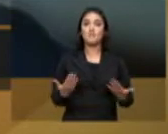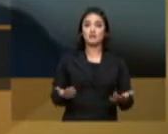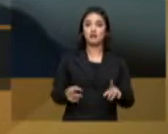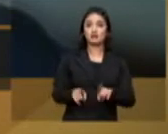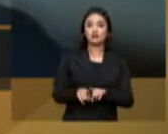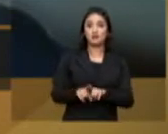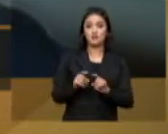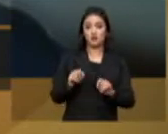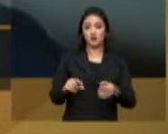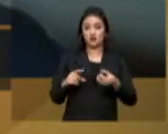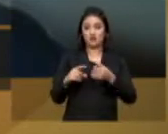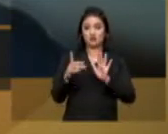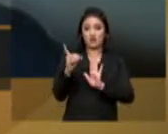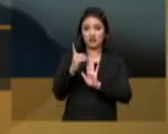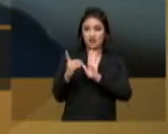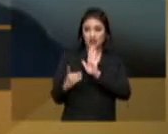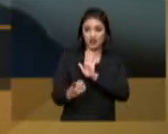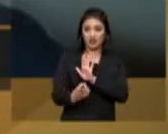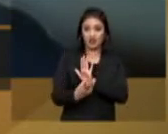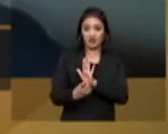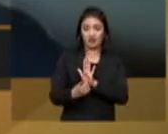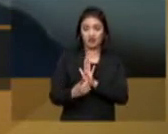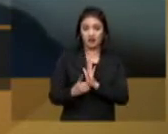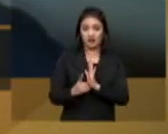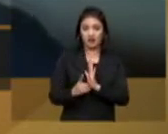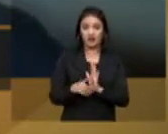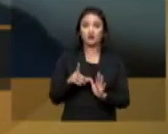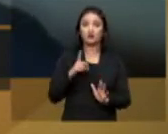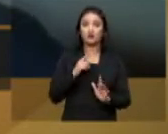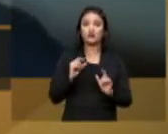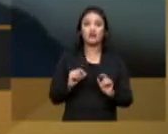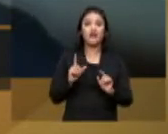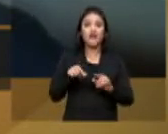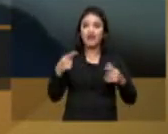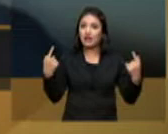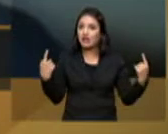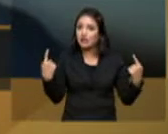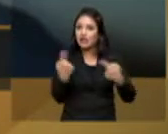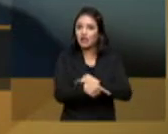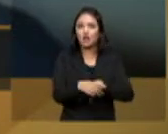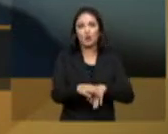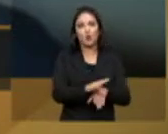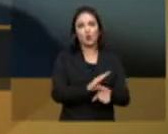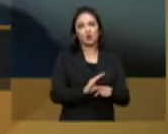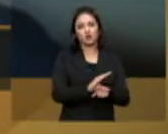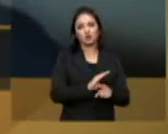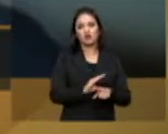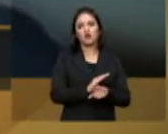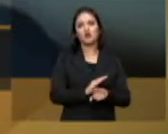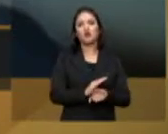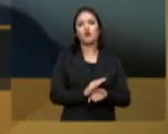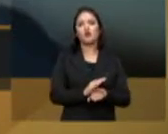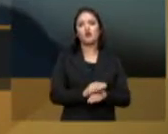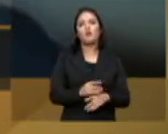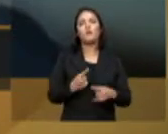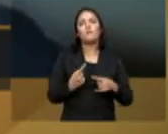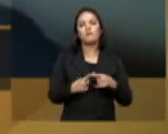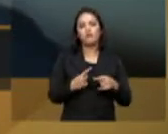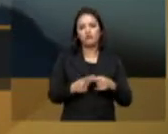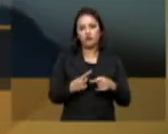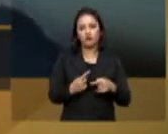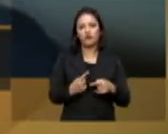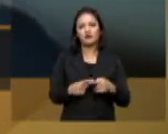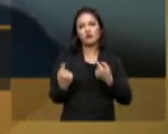que tal dispositivo incidiu em inconstitucionalidade, por violação do princípio